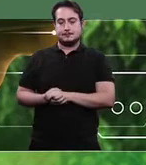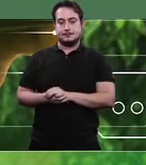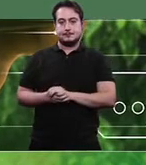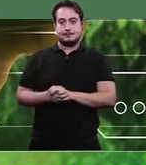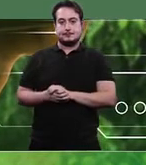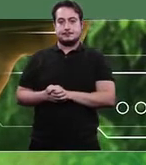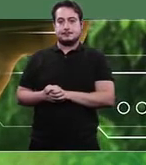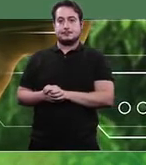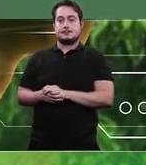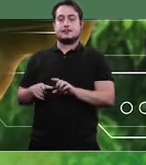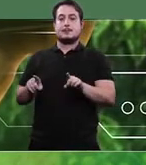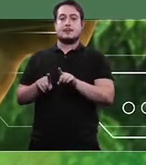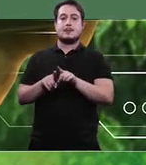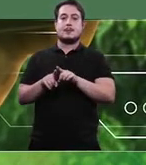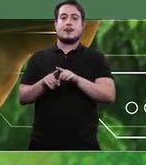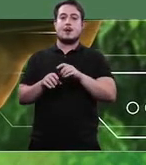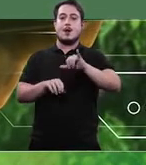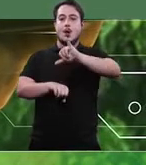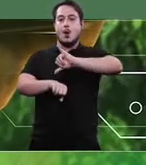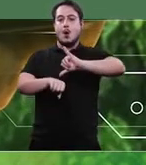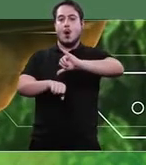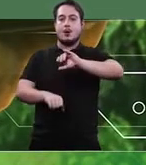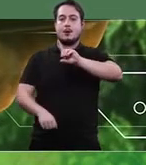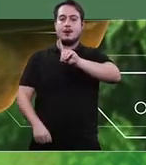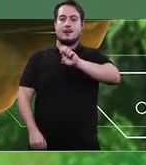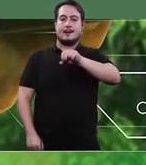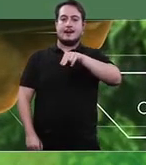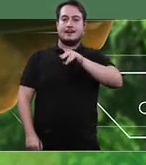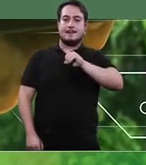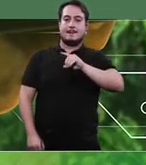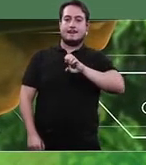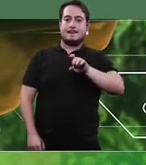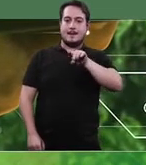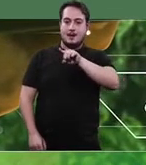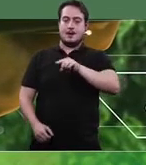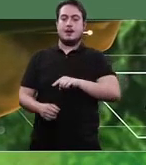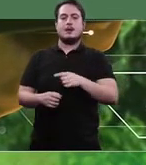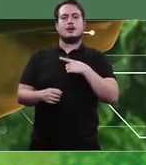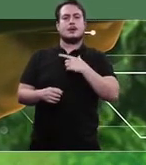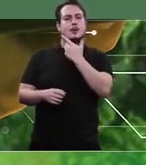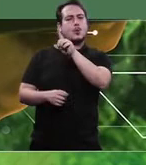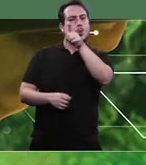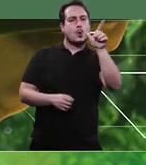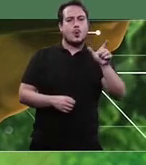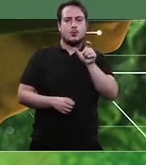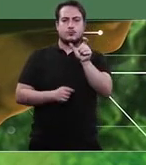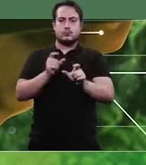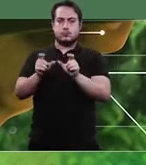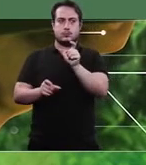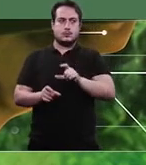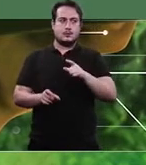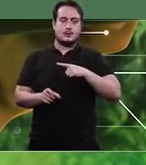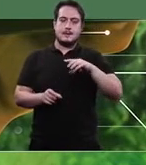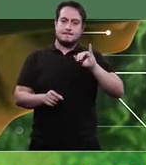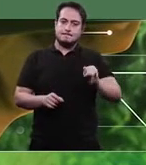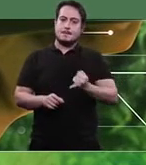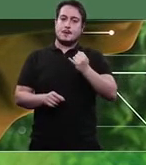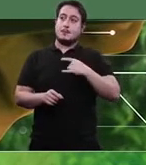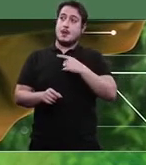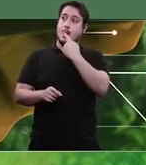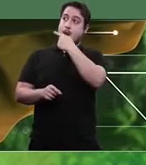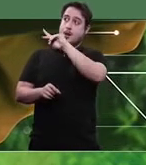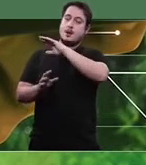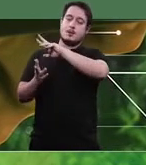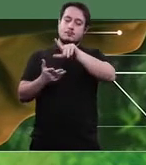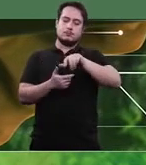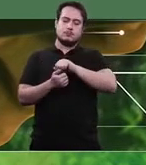mas também o óleo de dendê. Nós também temos destaque para outros produtos que apresentam oportunidades lá fora e que poderiam estar